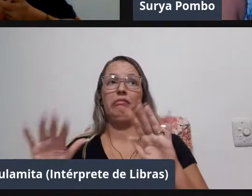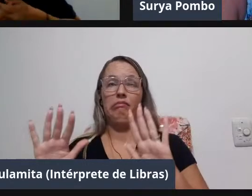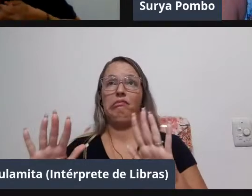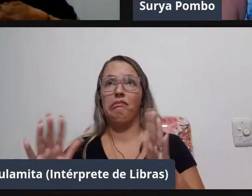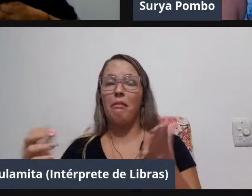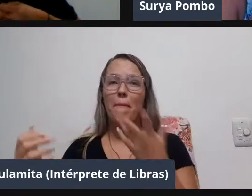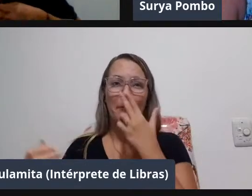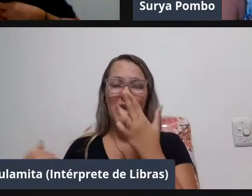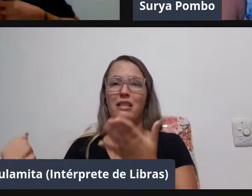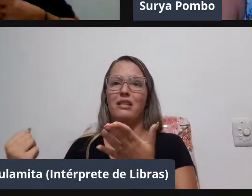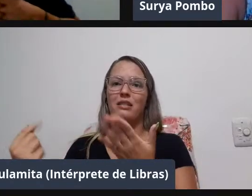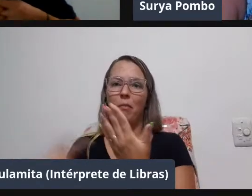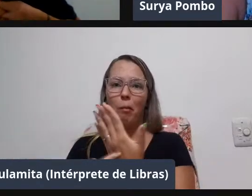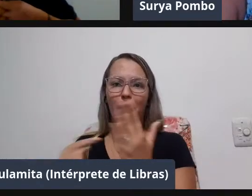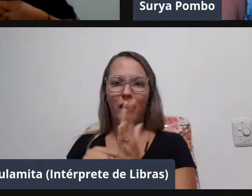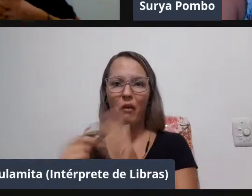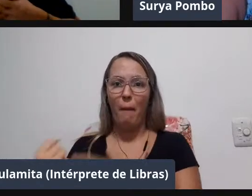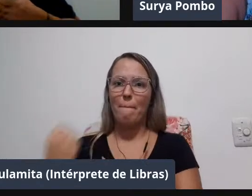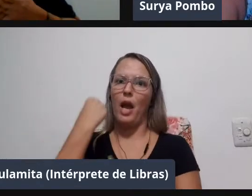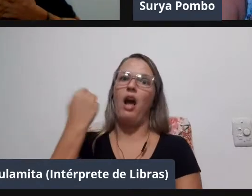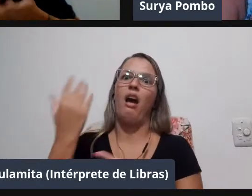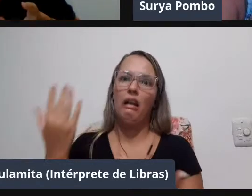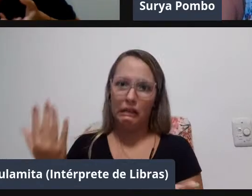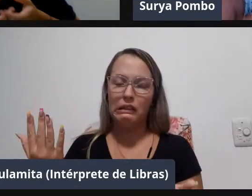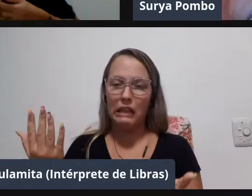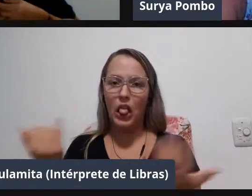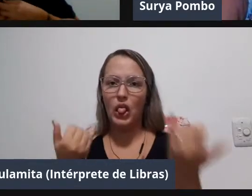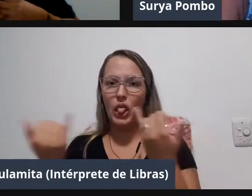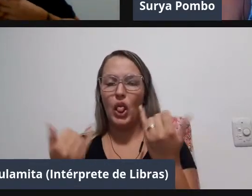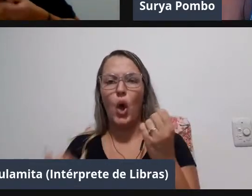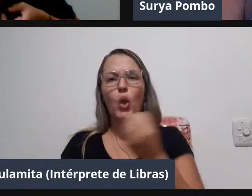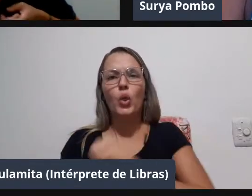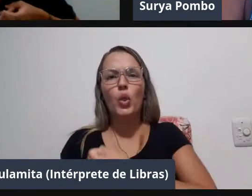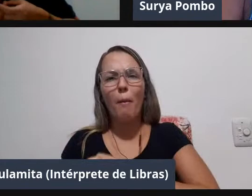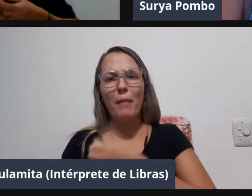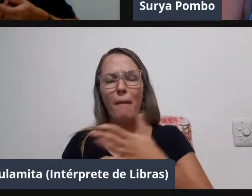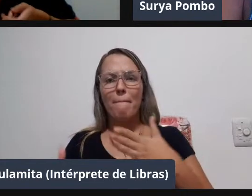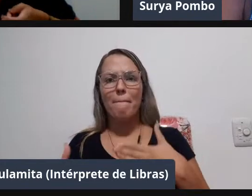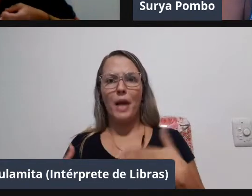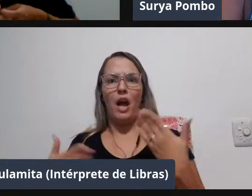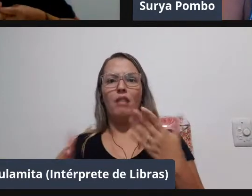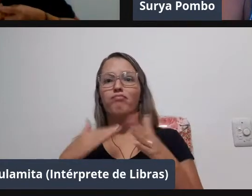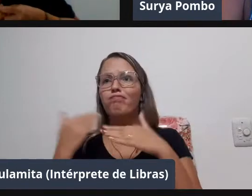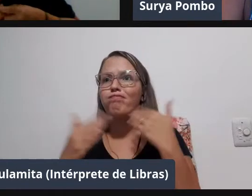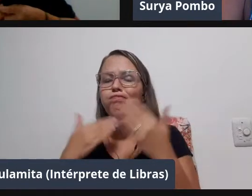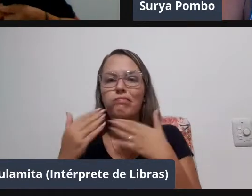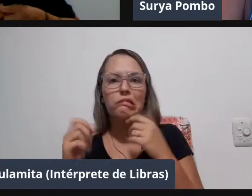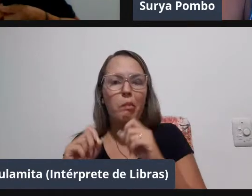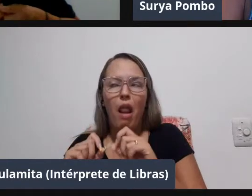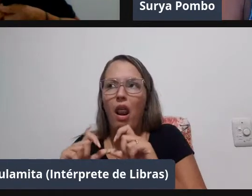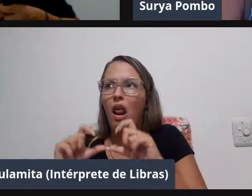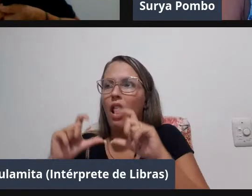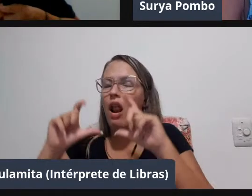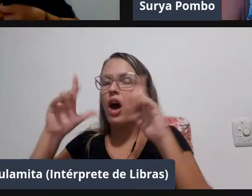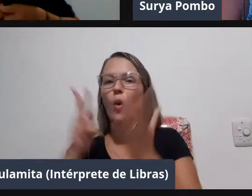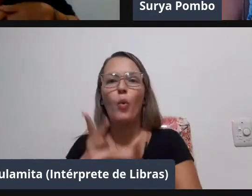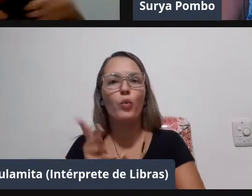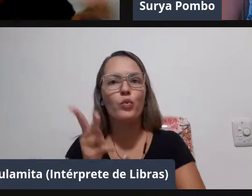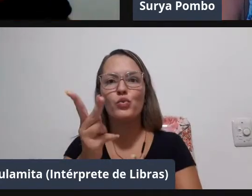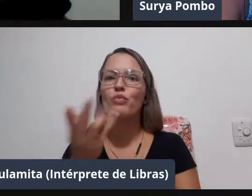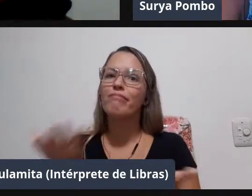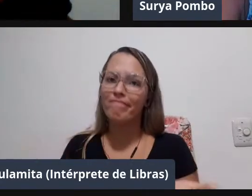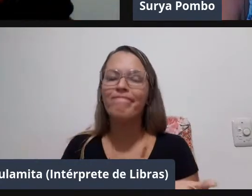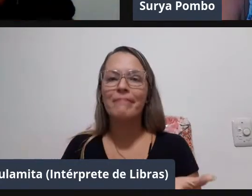a cada notícia, a cada número espantoso, né, esse número de mortes que não para de crescer, a esses, enfim,